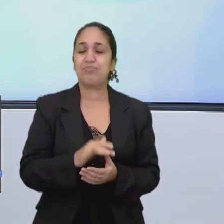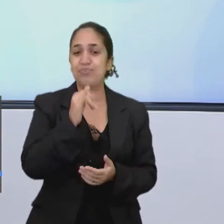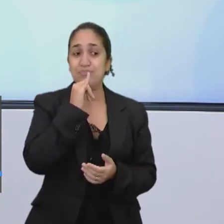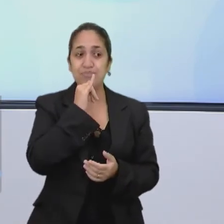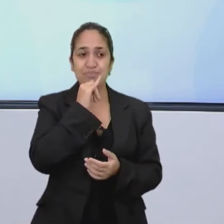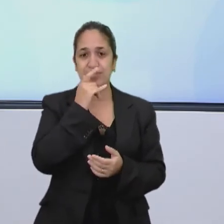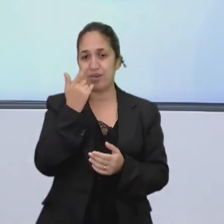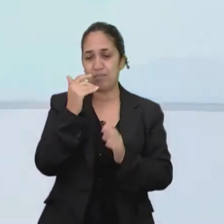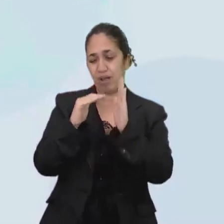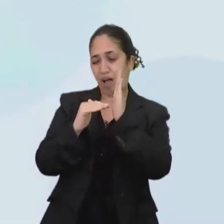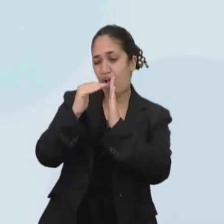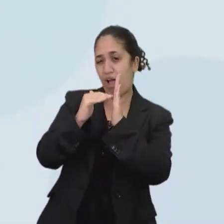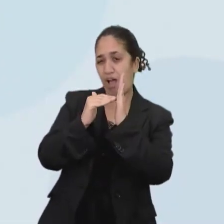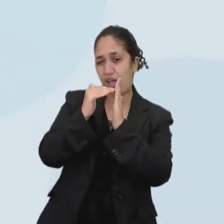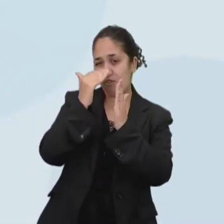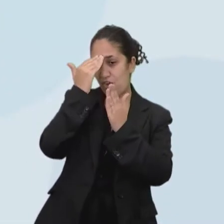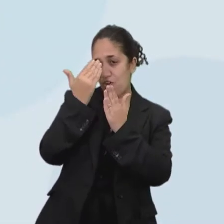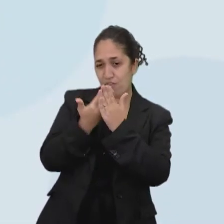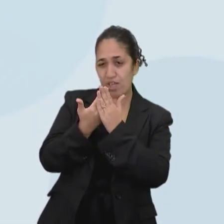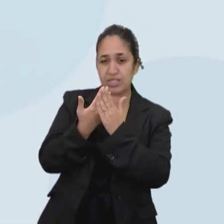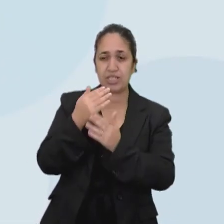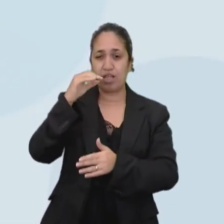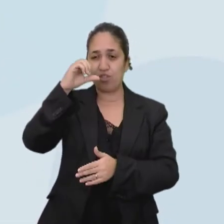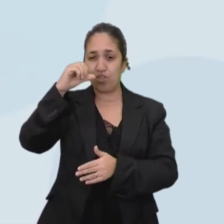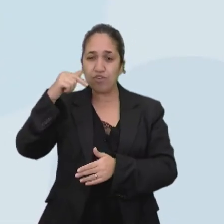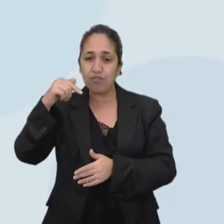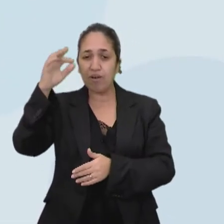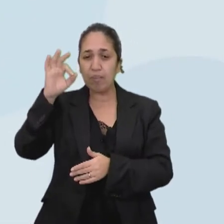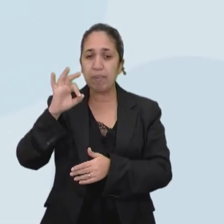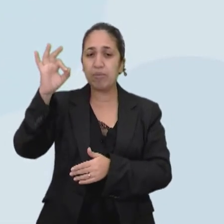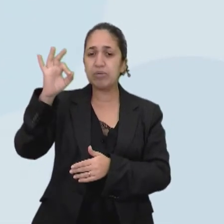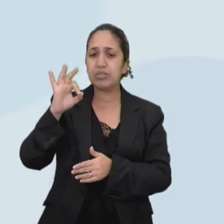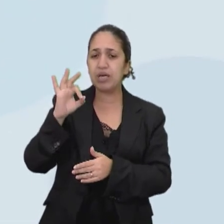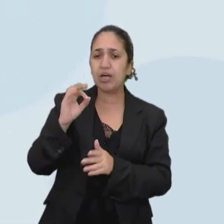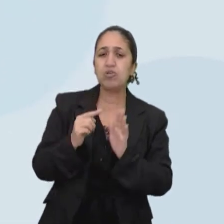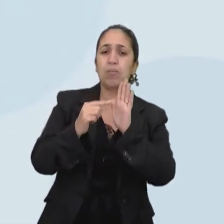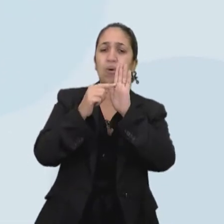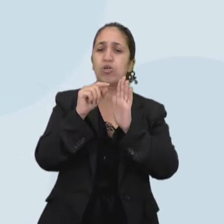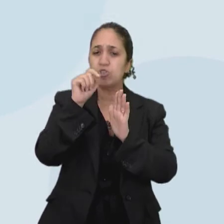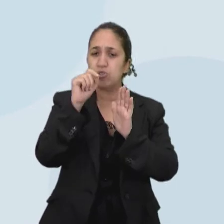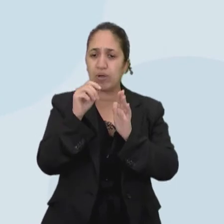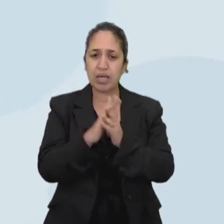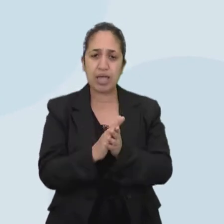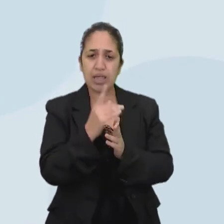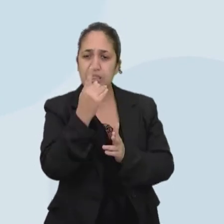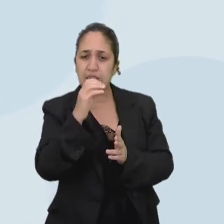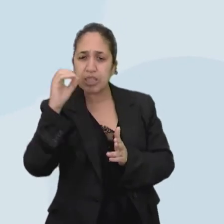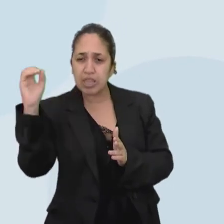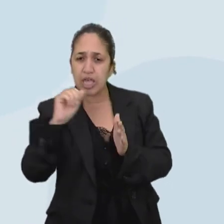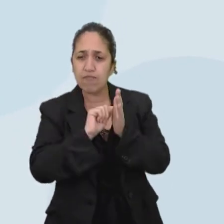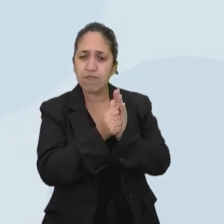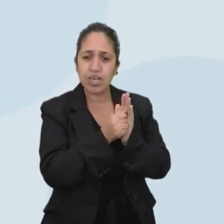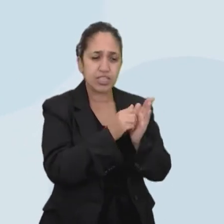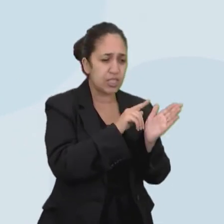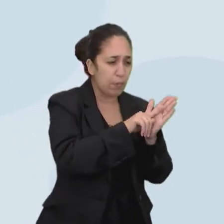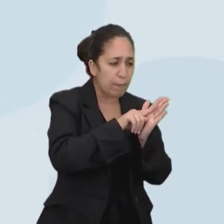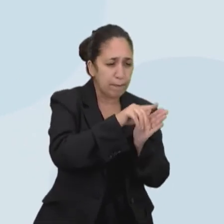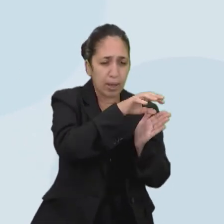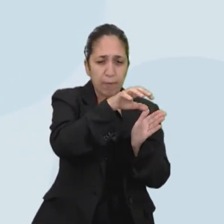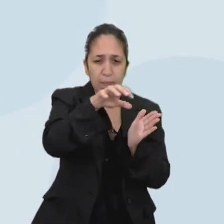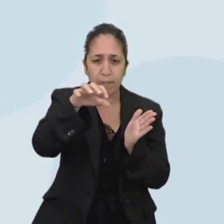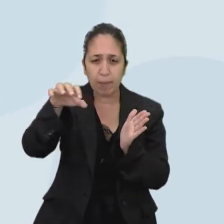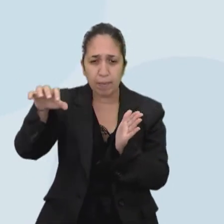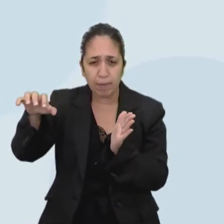de confiança de uma pesquisa é de 97%, isso indica que se ela for aplicada 100 vezes, daria os